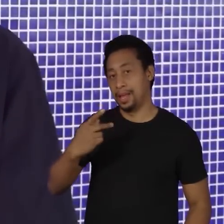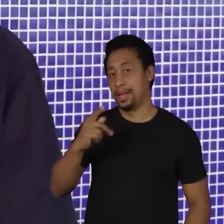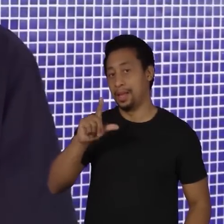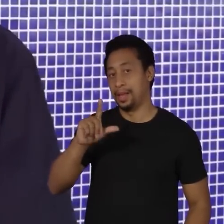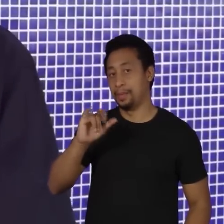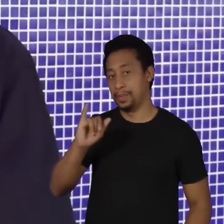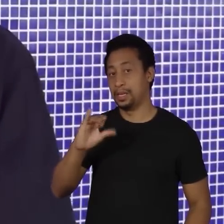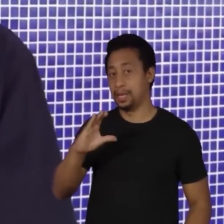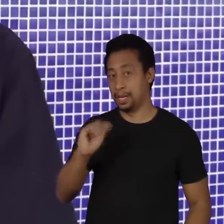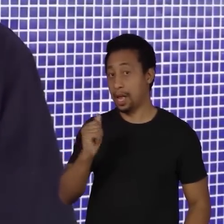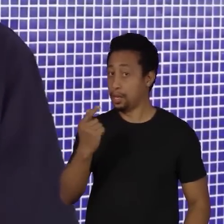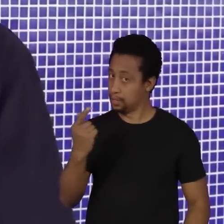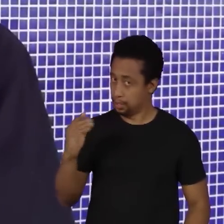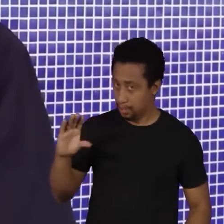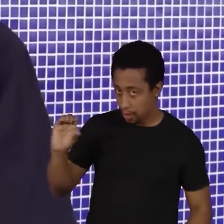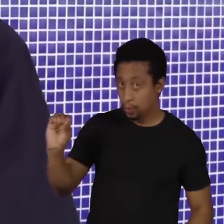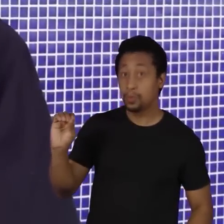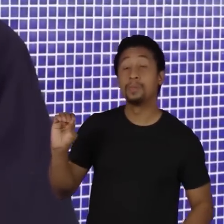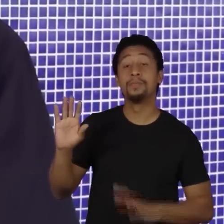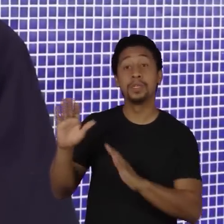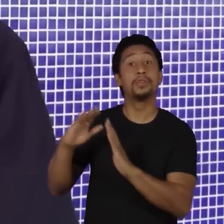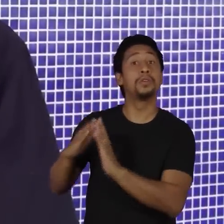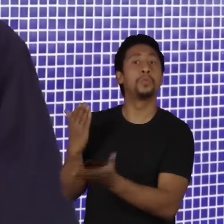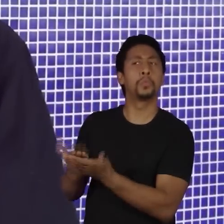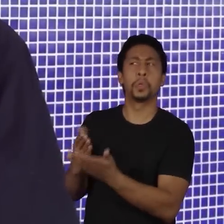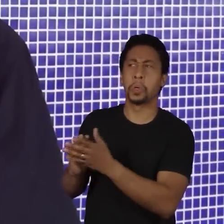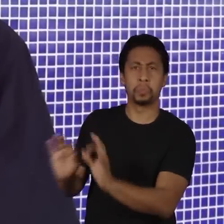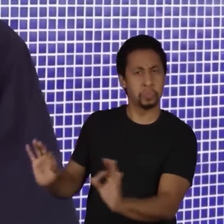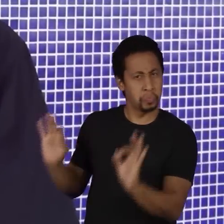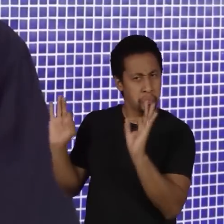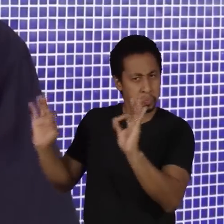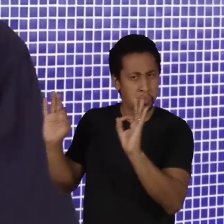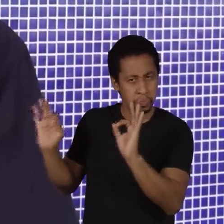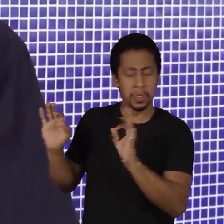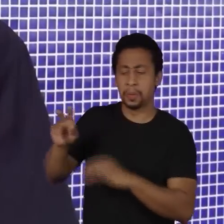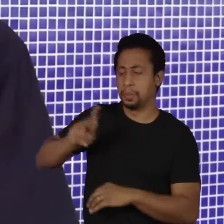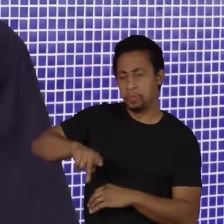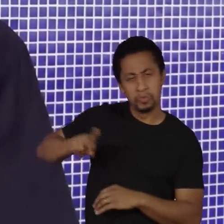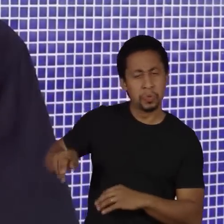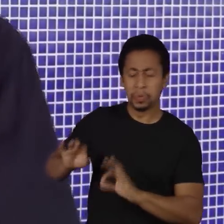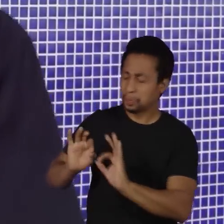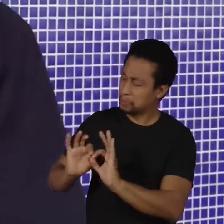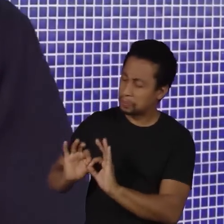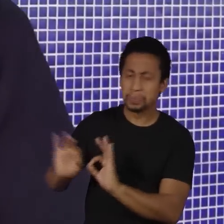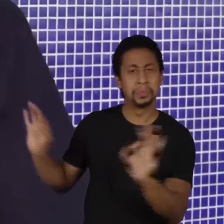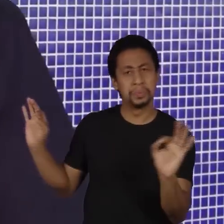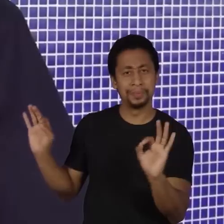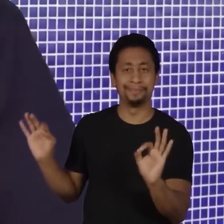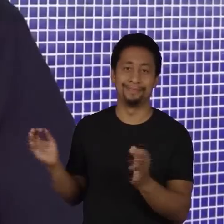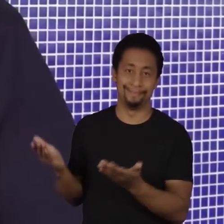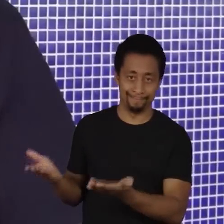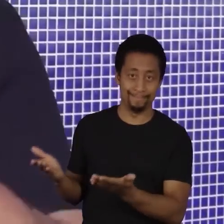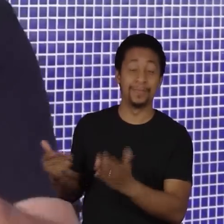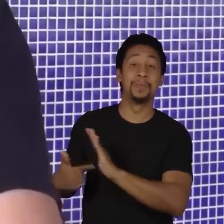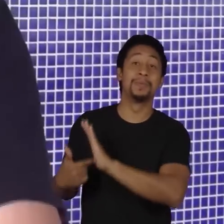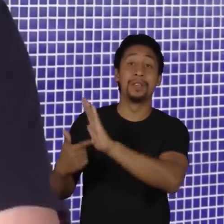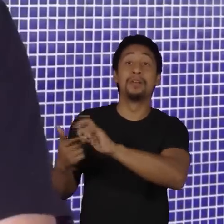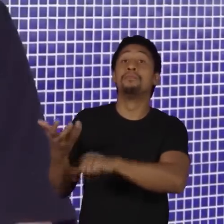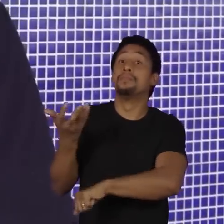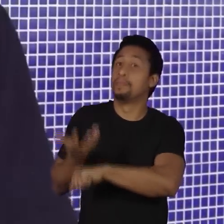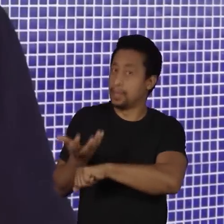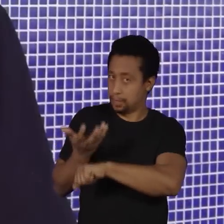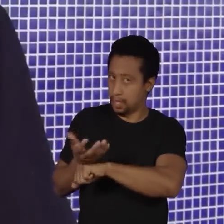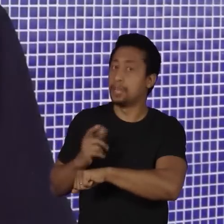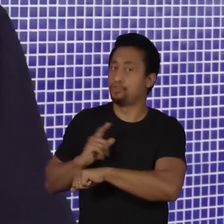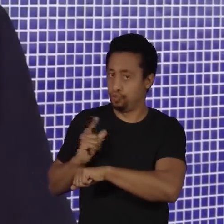esse colégio excelente, professores excelentes, ele, além das matérias formais, ele